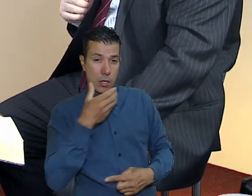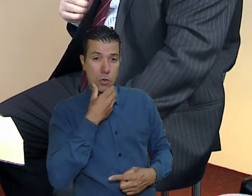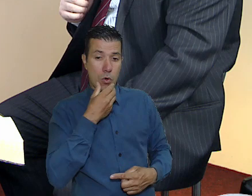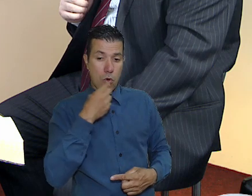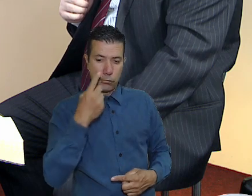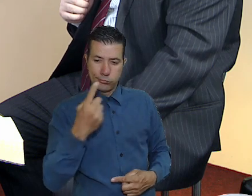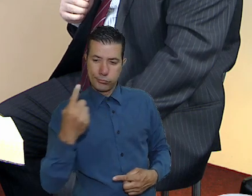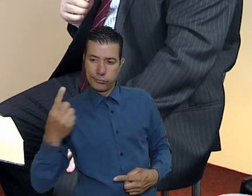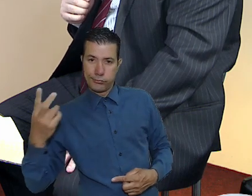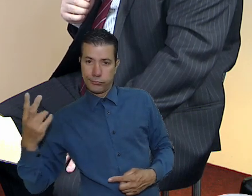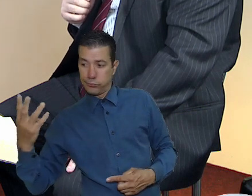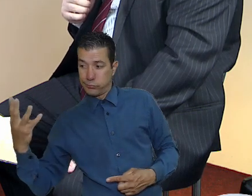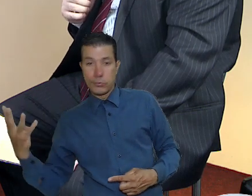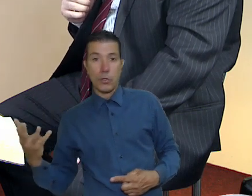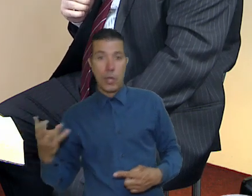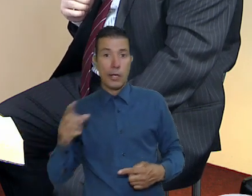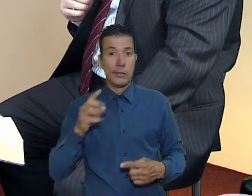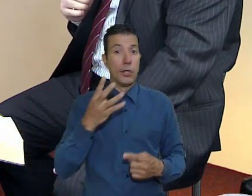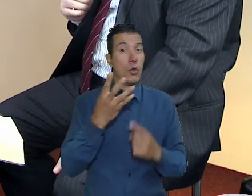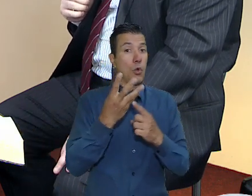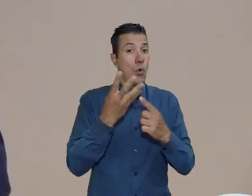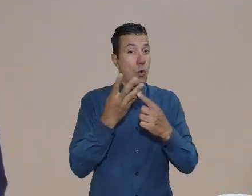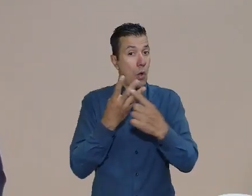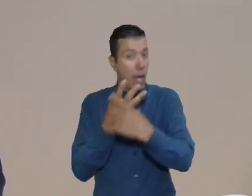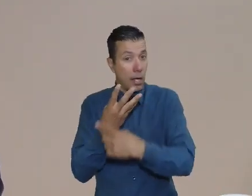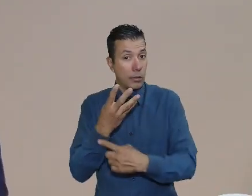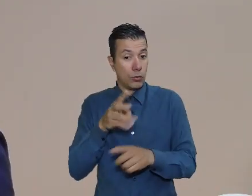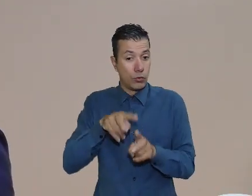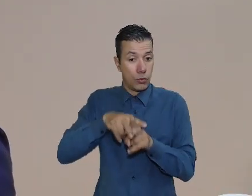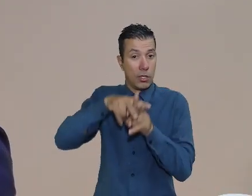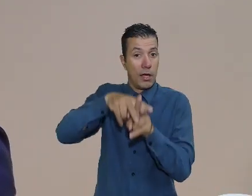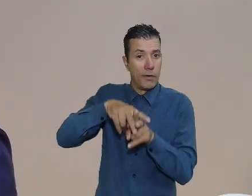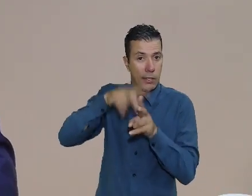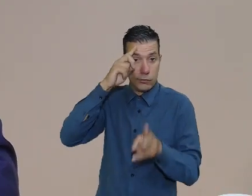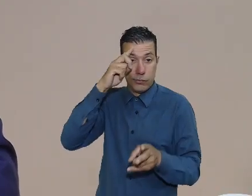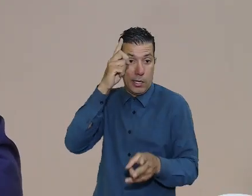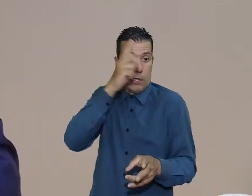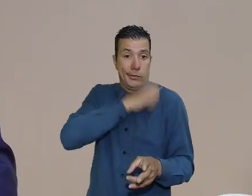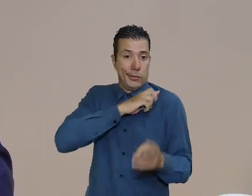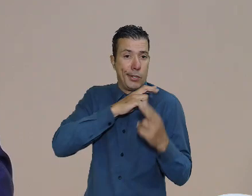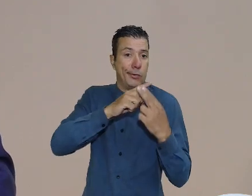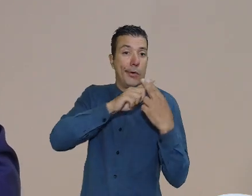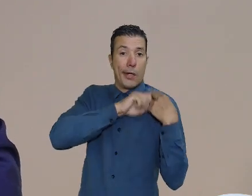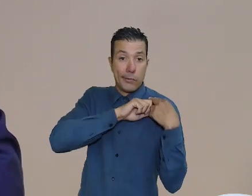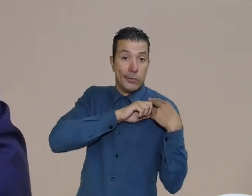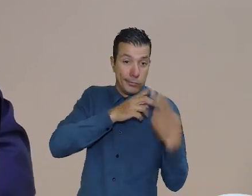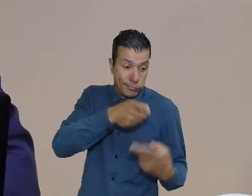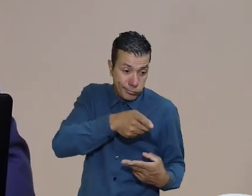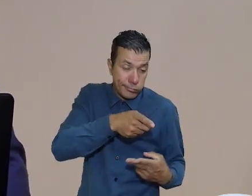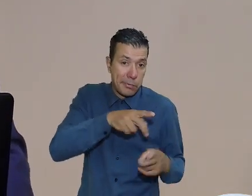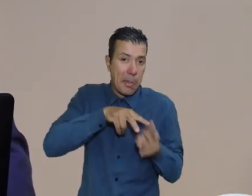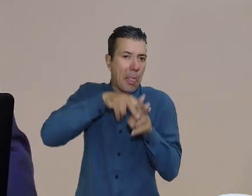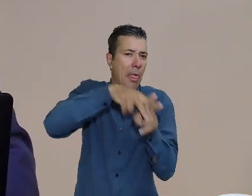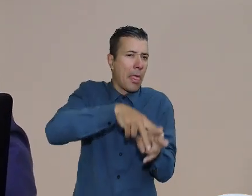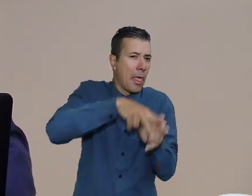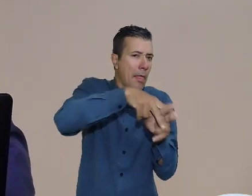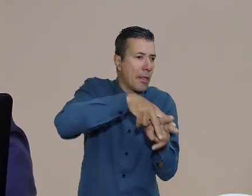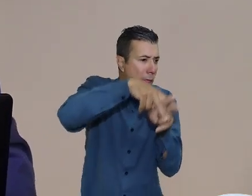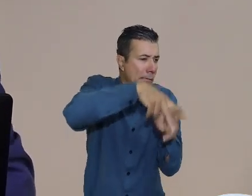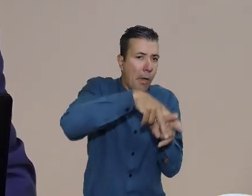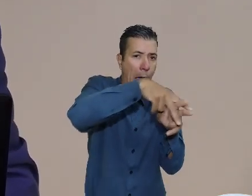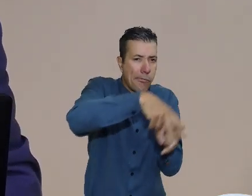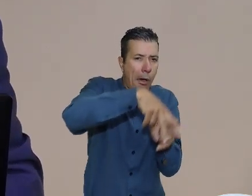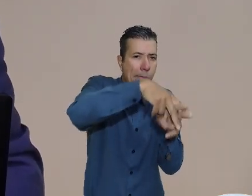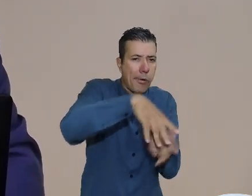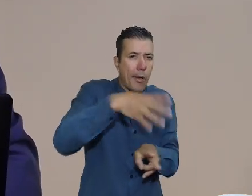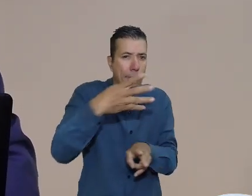dizer para você, amigo, que cada cavaleiro, cada cavalo desse, ele sai para cumprir uma missão. E ele está sob a orientação de um daqueles quatro seres viventes que